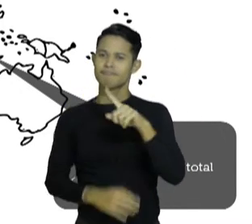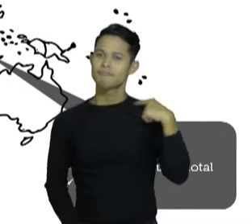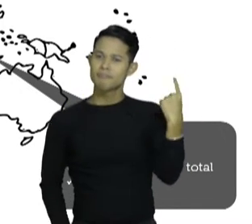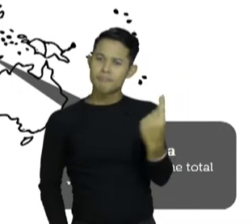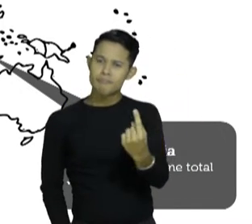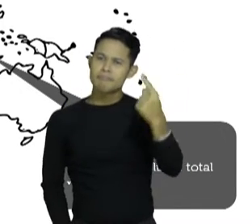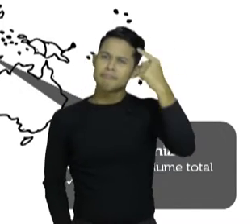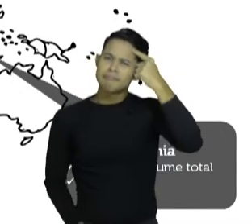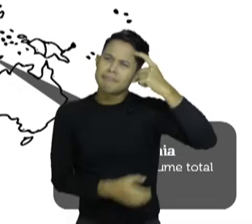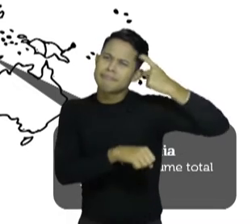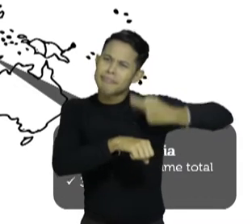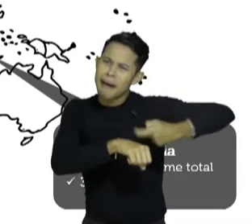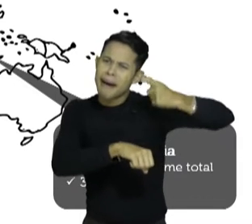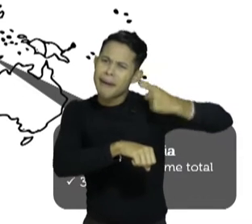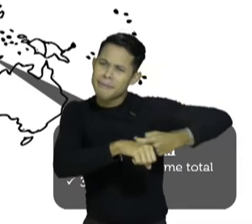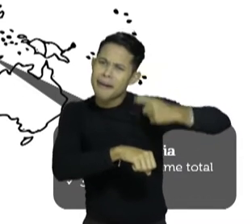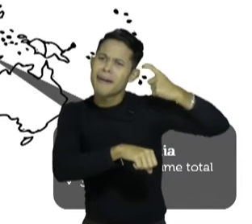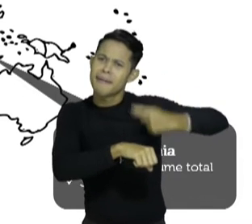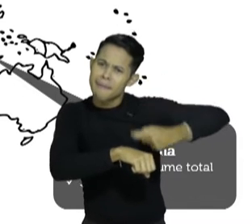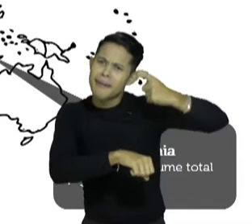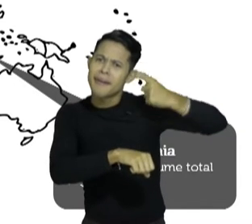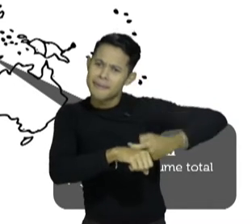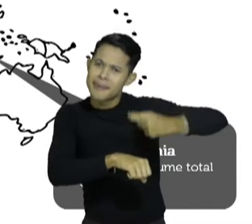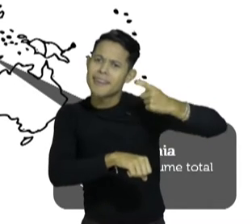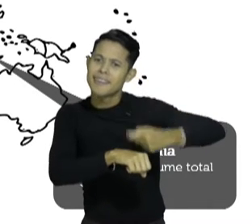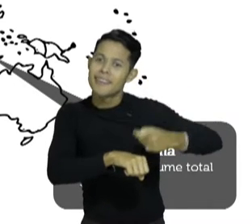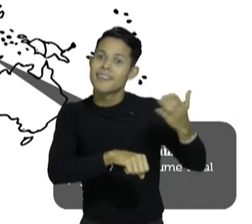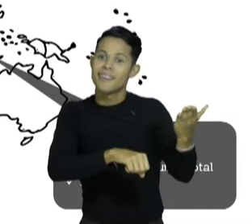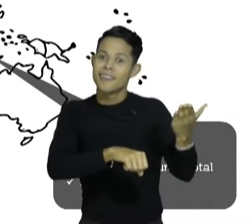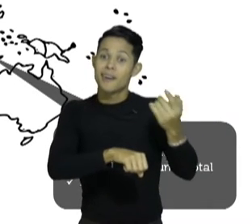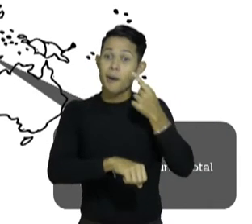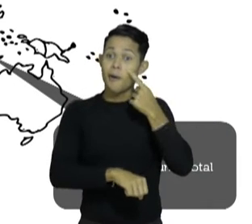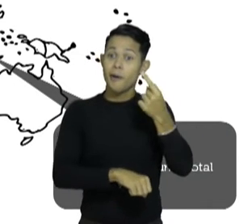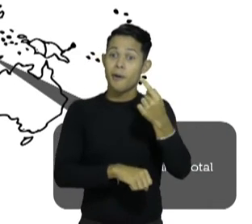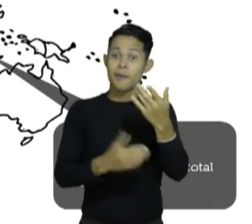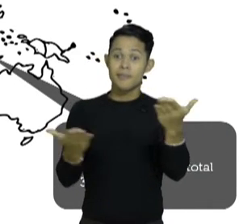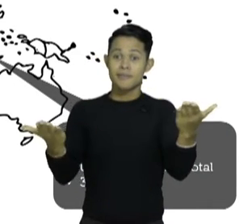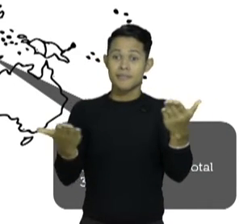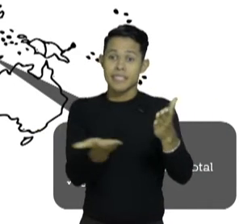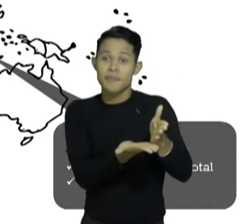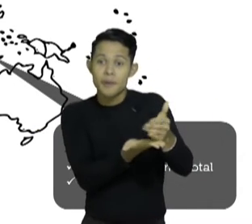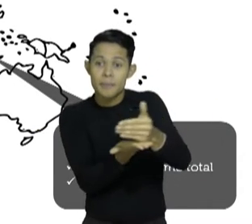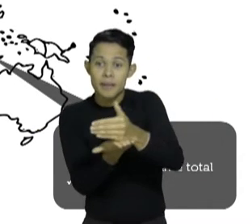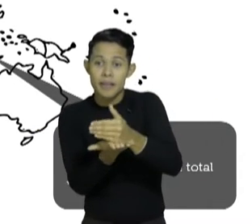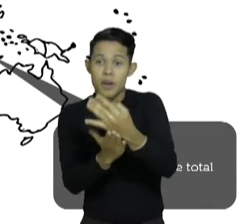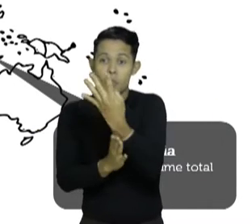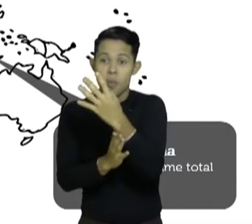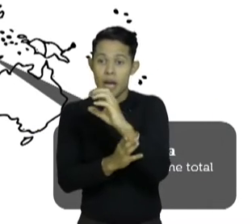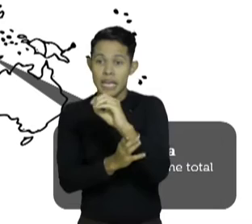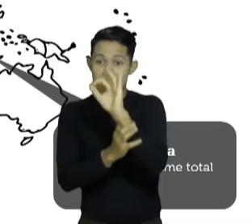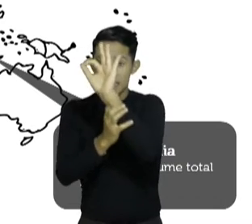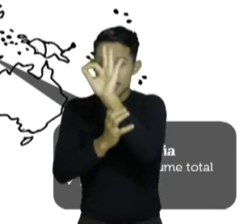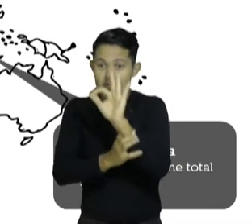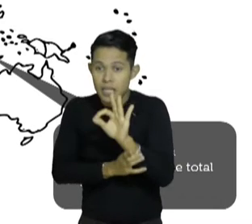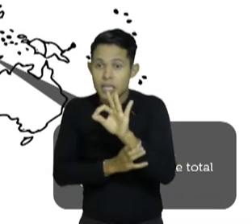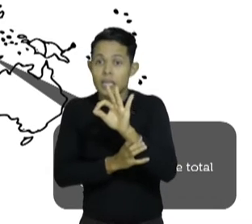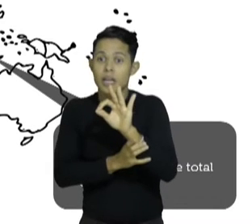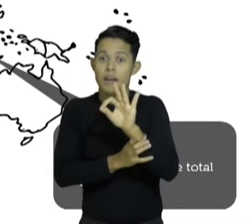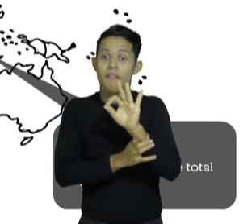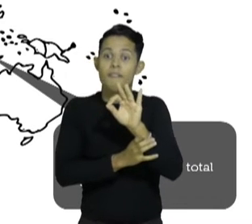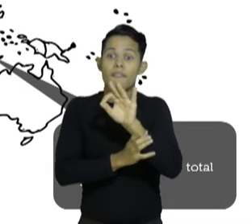batendo cabeça batendo Tá bom olha aqui ó 40% das nossas exportações vai